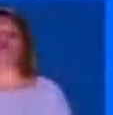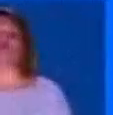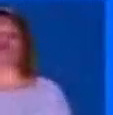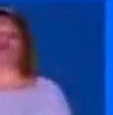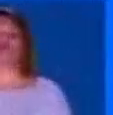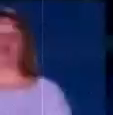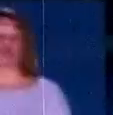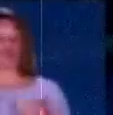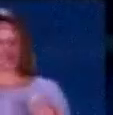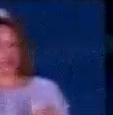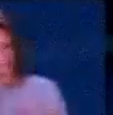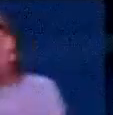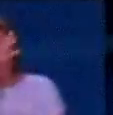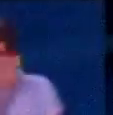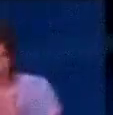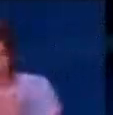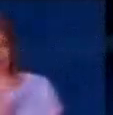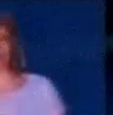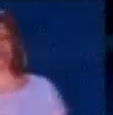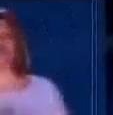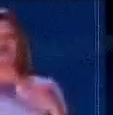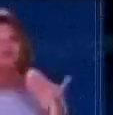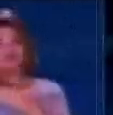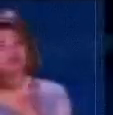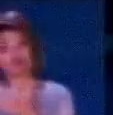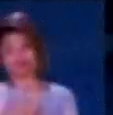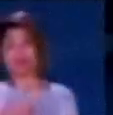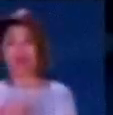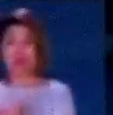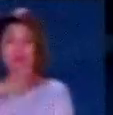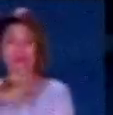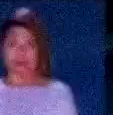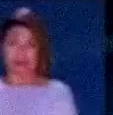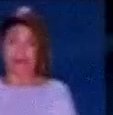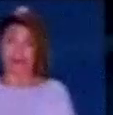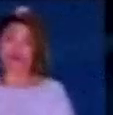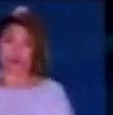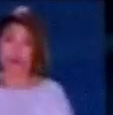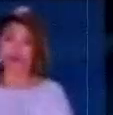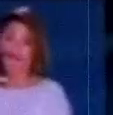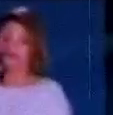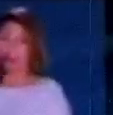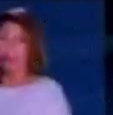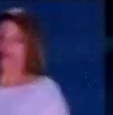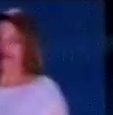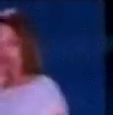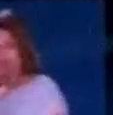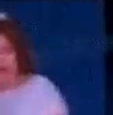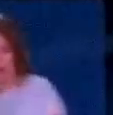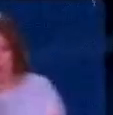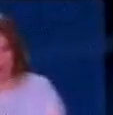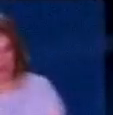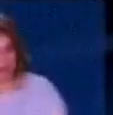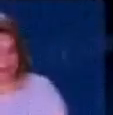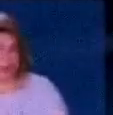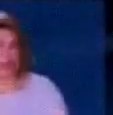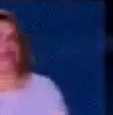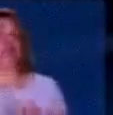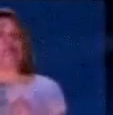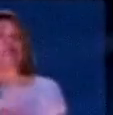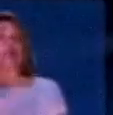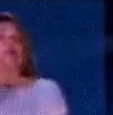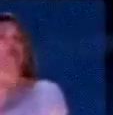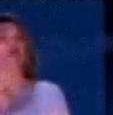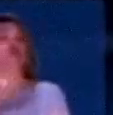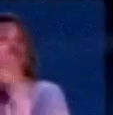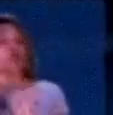Cabo Daciolo, quando fui presidente do Banco Central, criei as condições para tirarmos 40 milhões